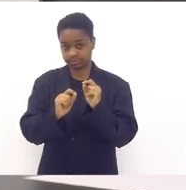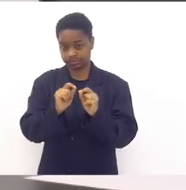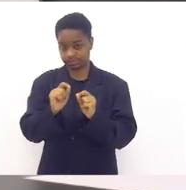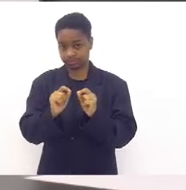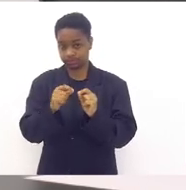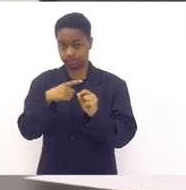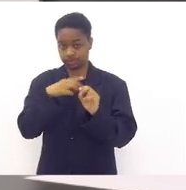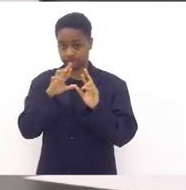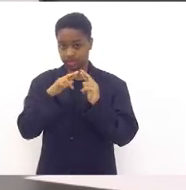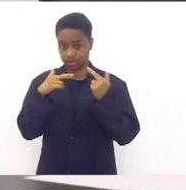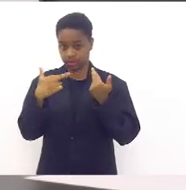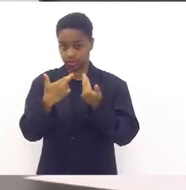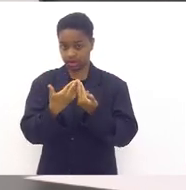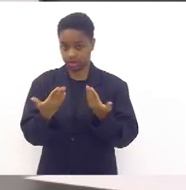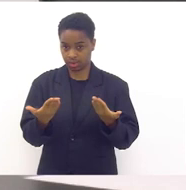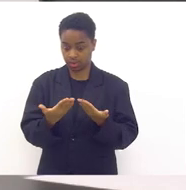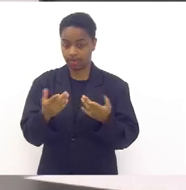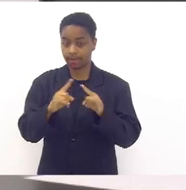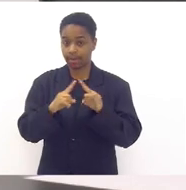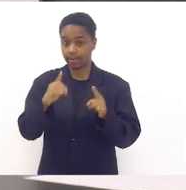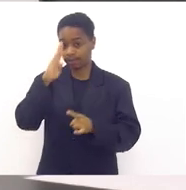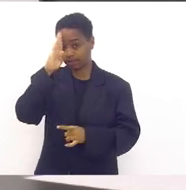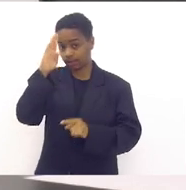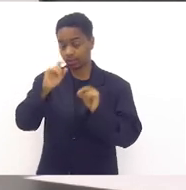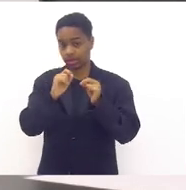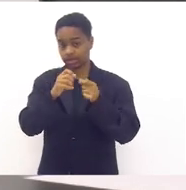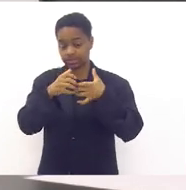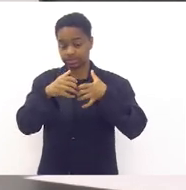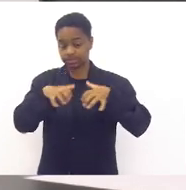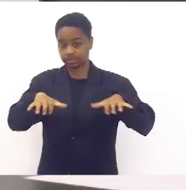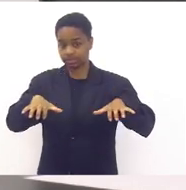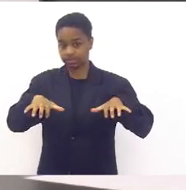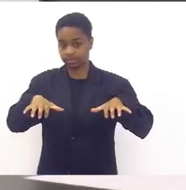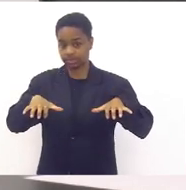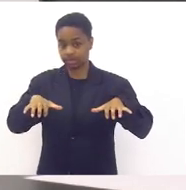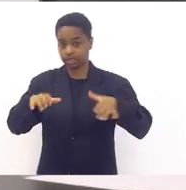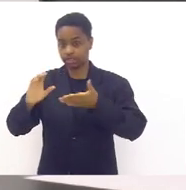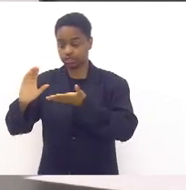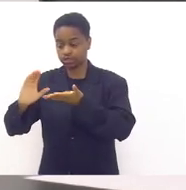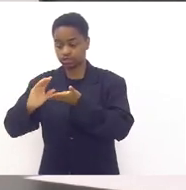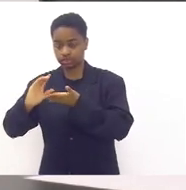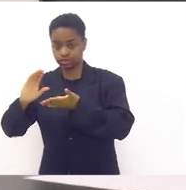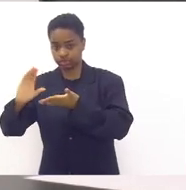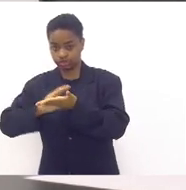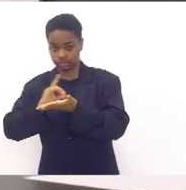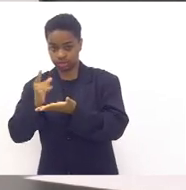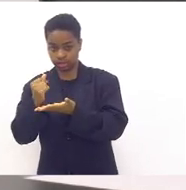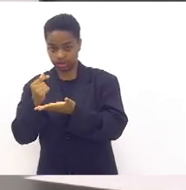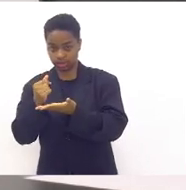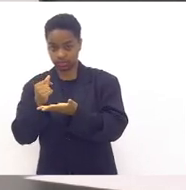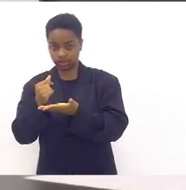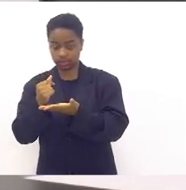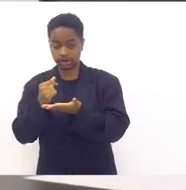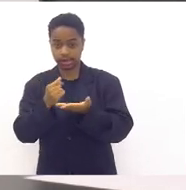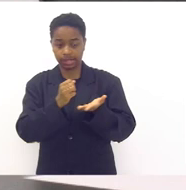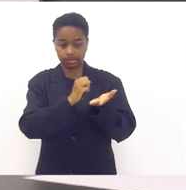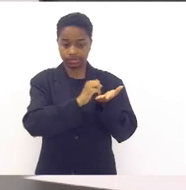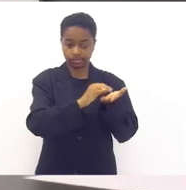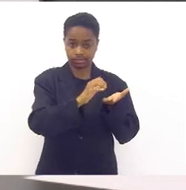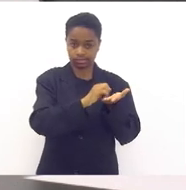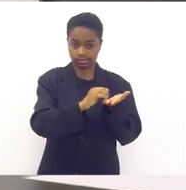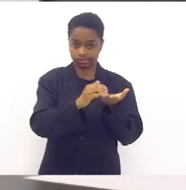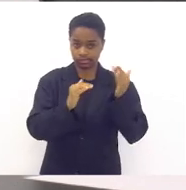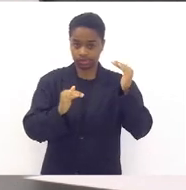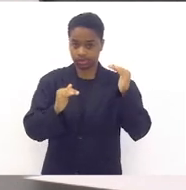dessa reunião é o descasamento entre receita e despesa. Né? Ou seja, é um descasamento significativo de 9